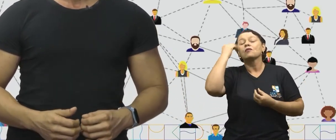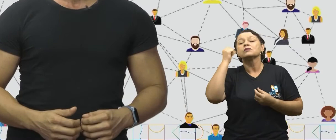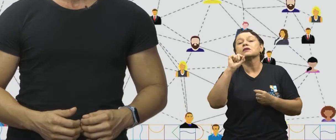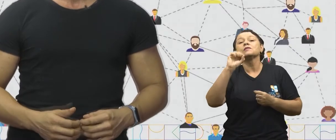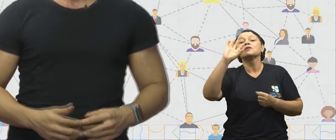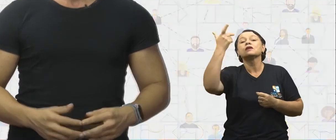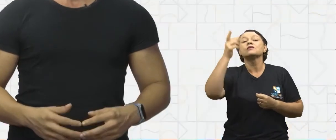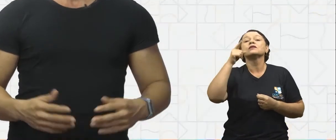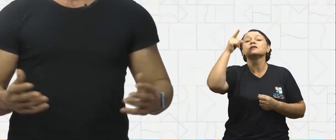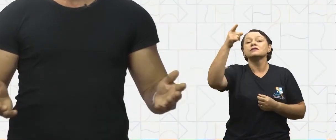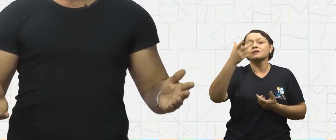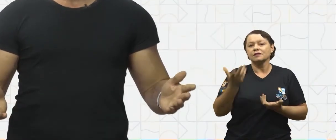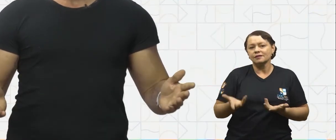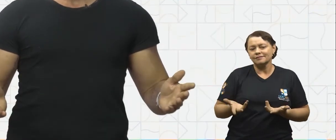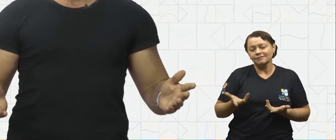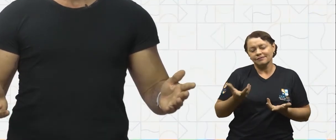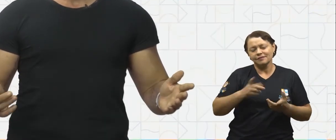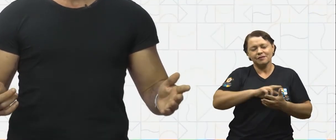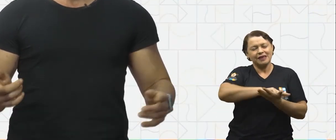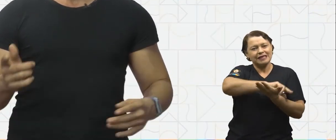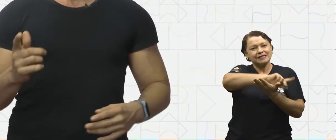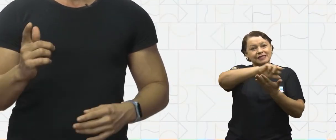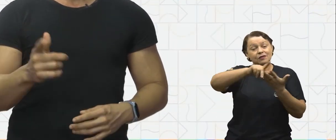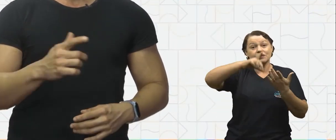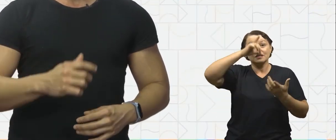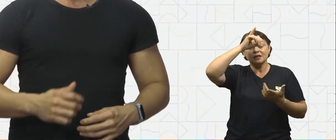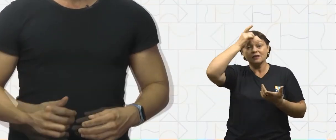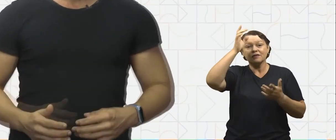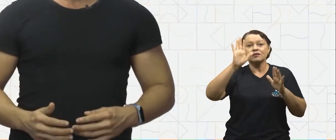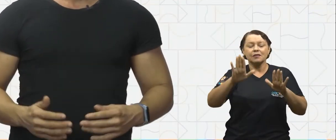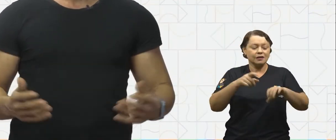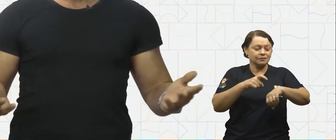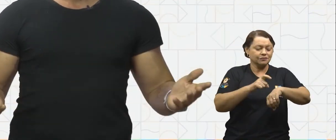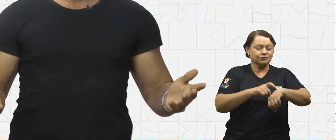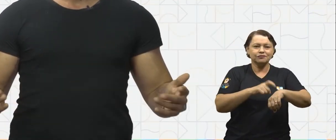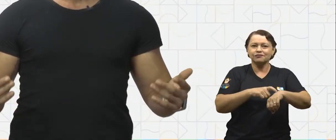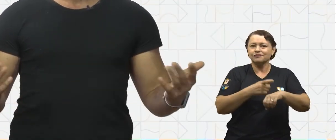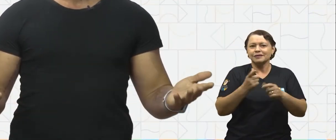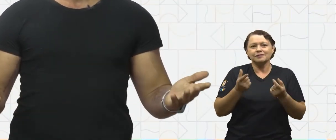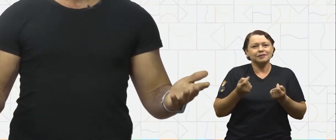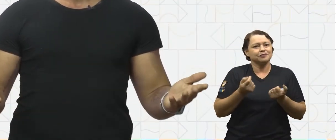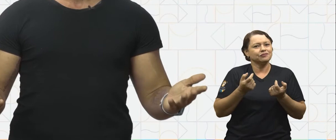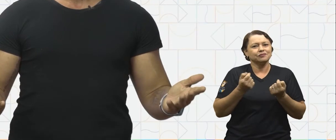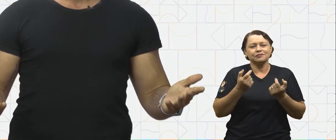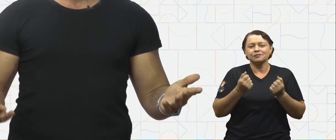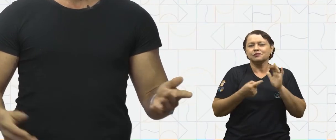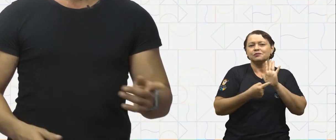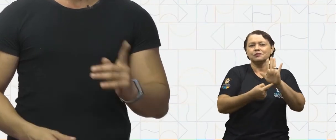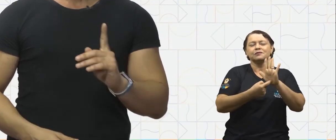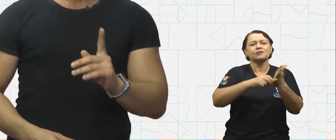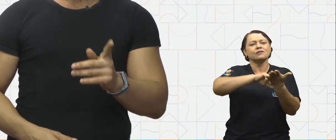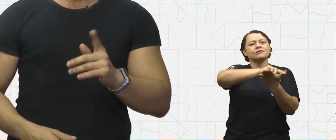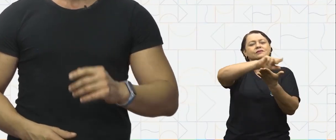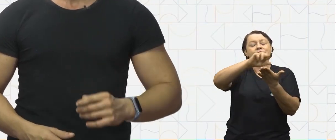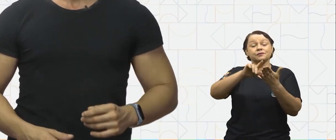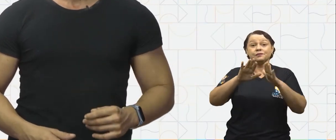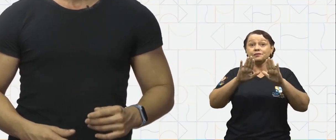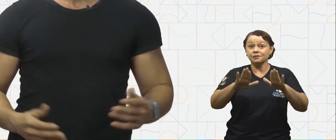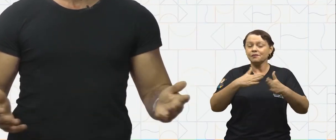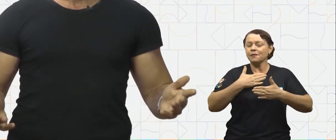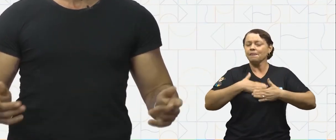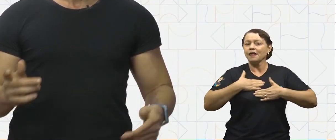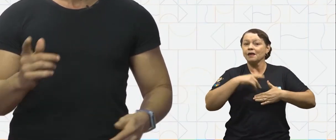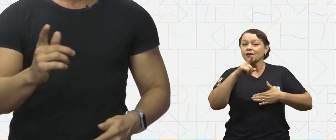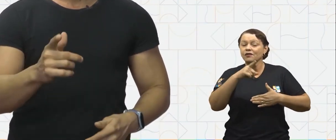tempo real. São tantas invenções, mas o tempo é tão pouco para apresentar tantas outras. Mas espero que você